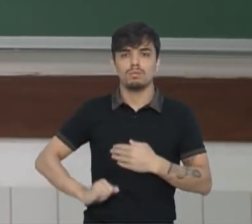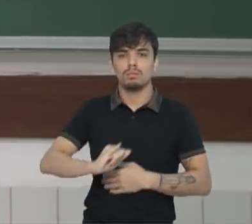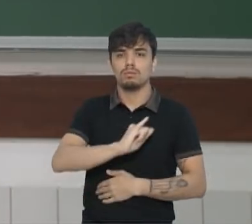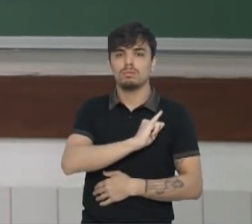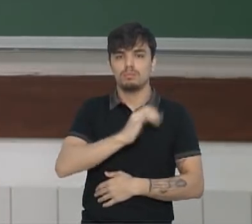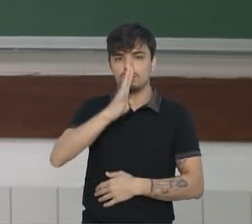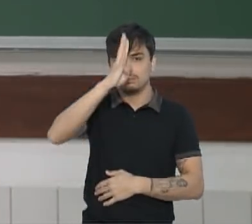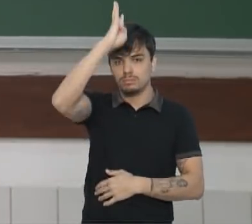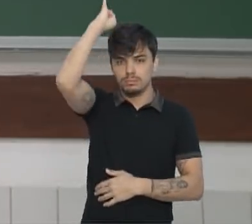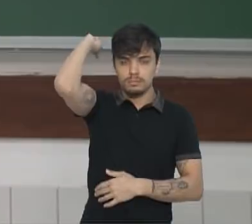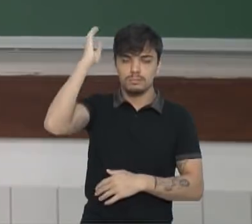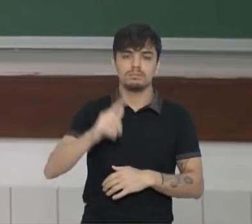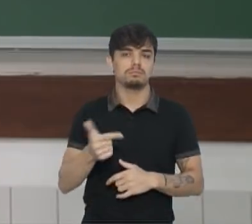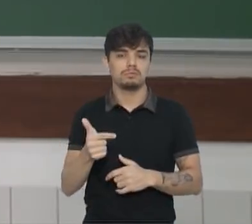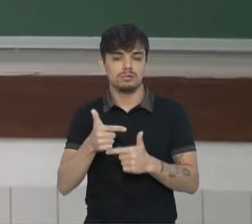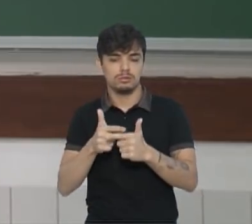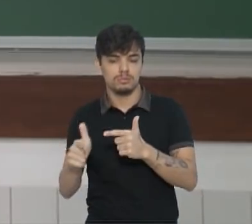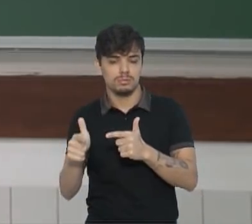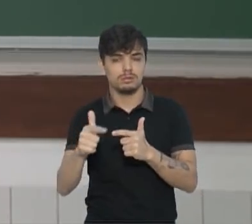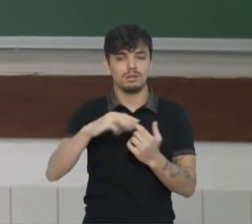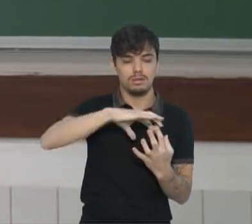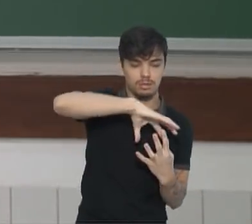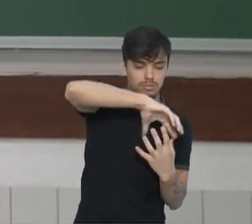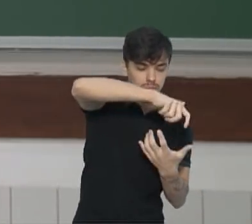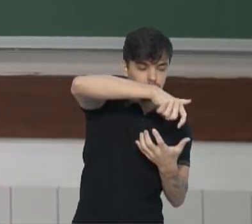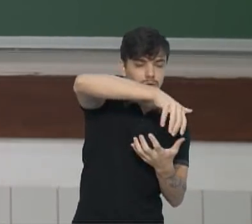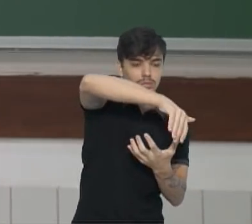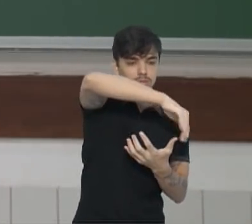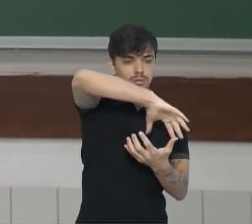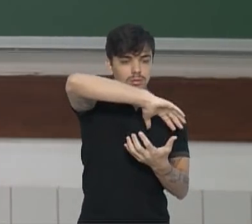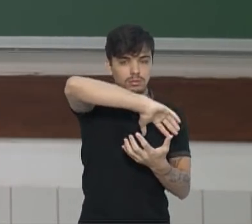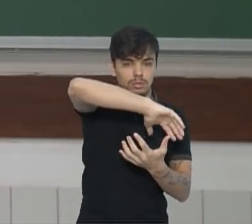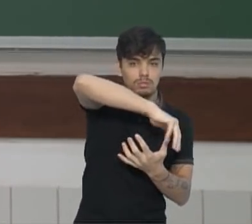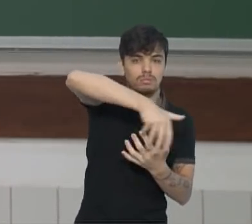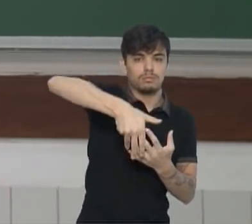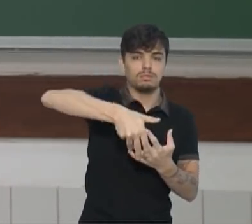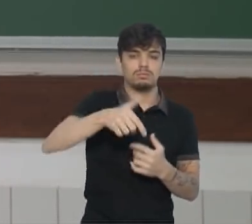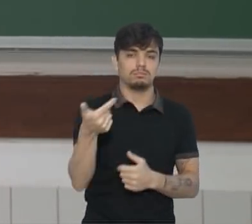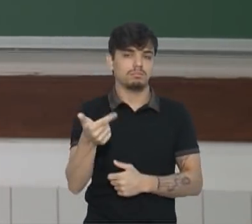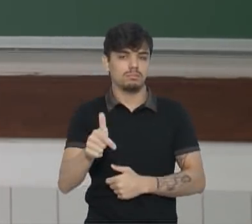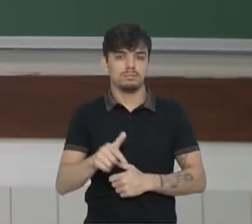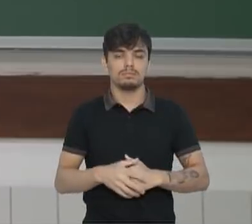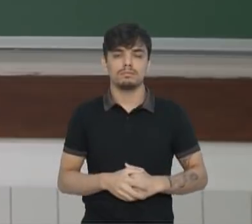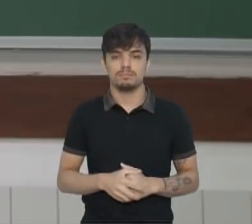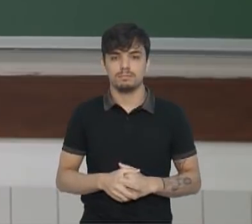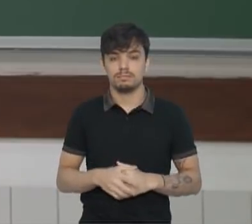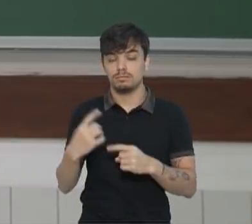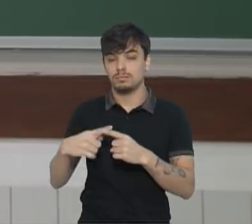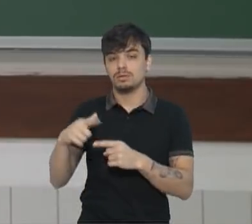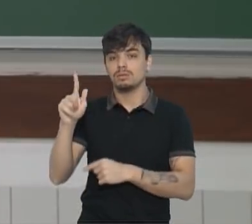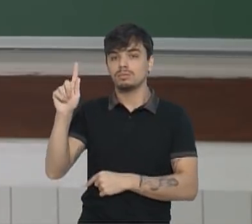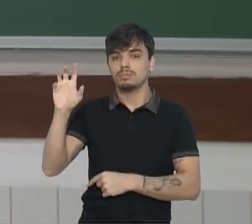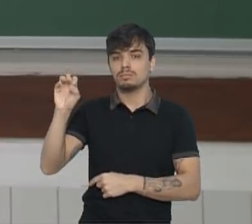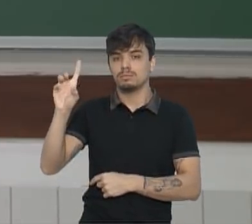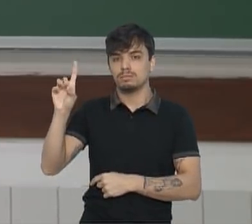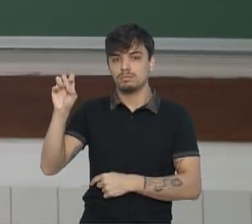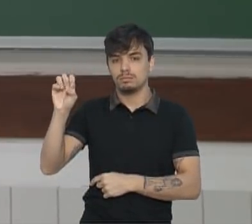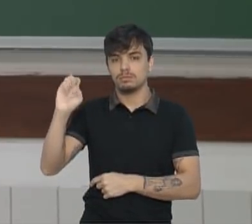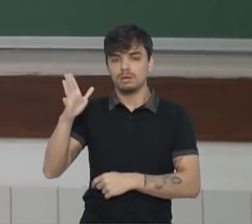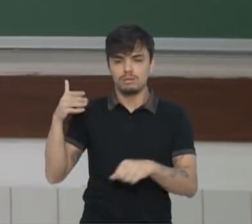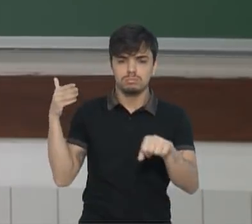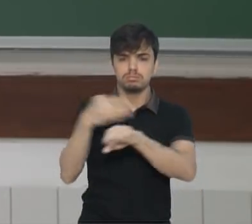era dividido ainda entre Ocidente e Oriente. Então, imagine ali, os godos já queriam entrar, já queriam se tornar, né,